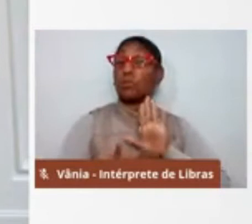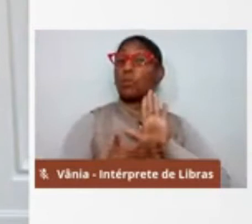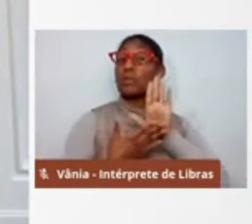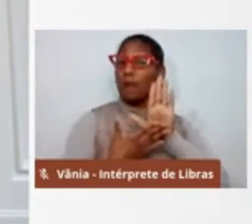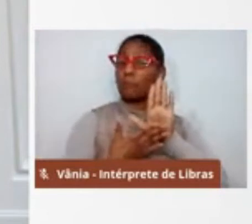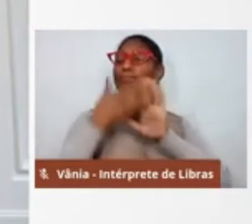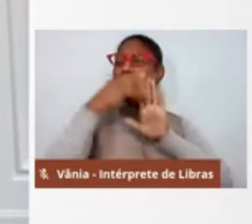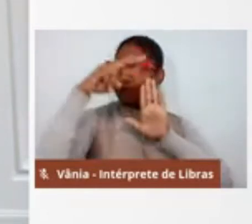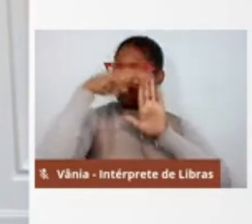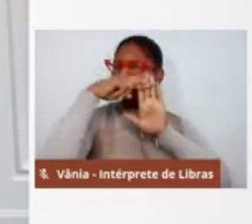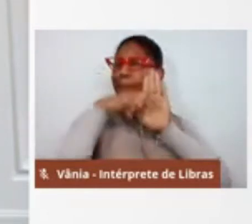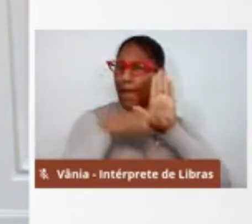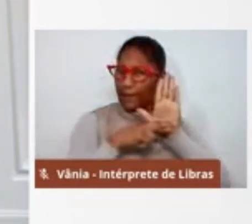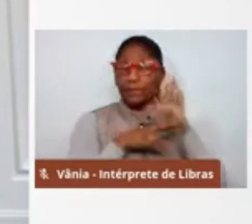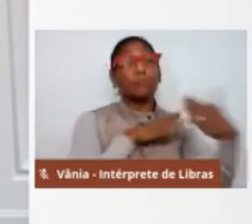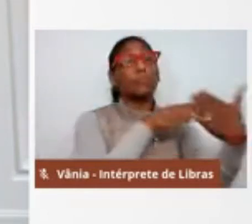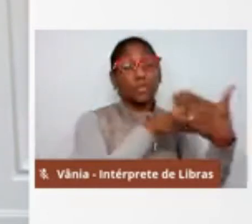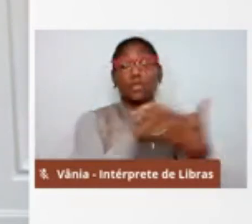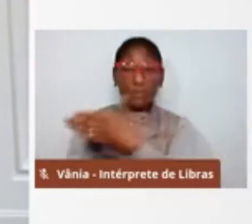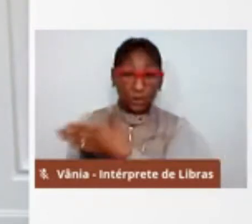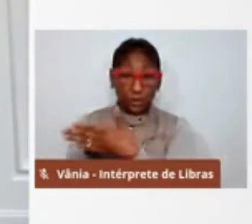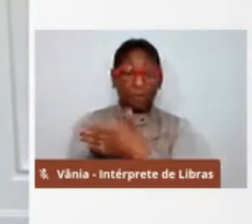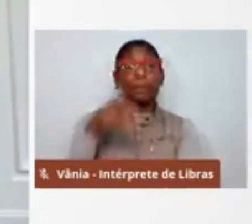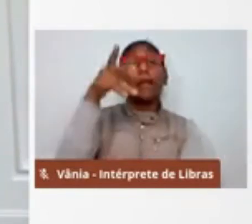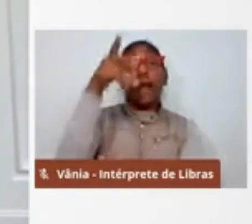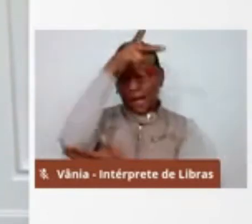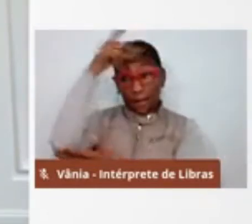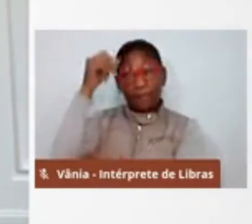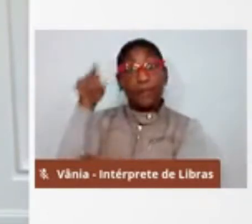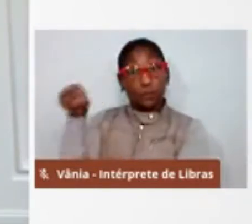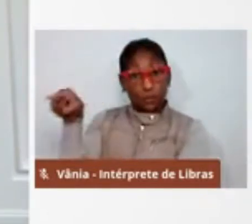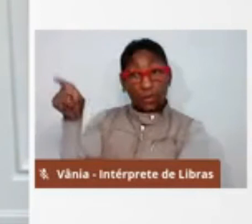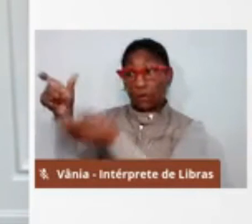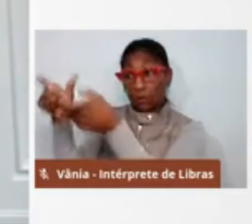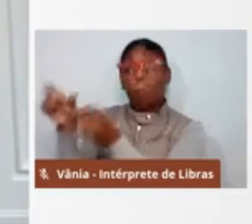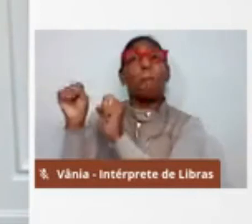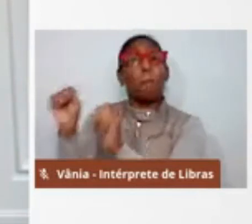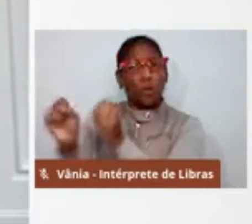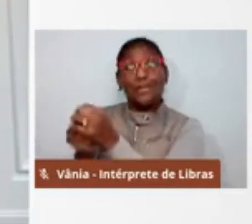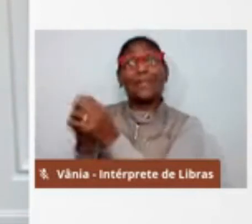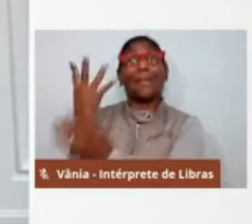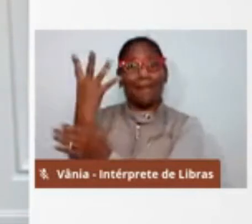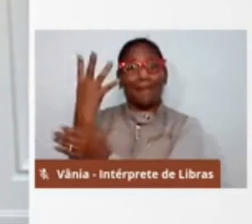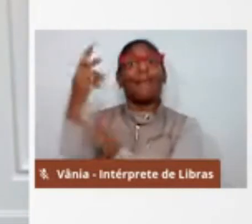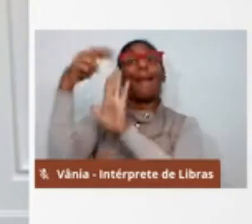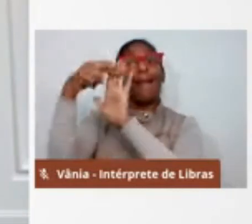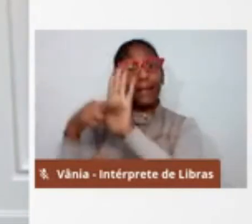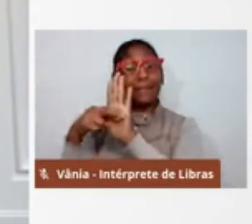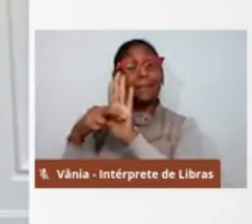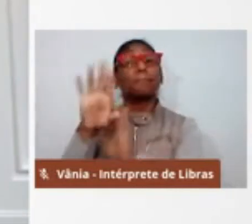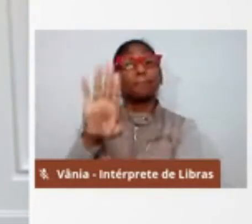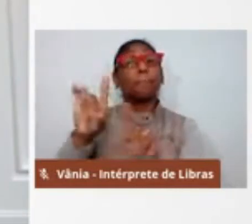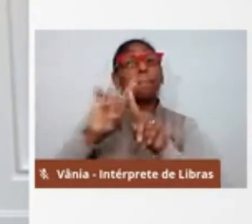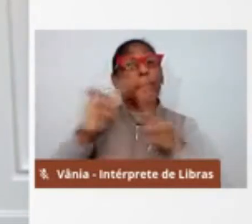regras restritivas, mas não menos restritivas. O que nós queremos dar um passo adiante é no sentido de que os protocolos se ajustem em